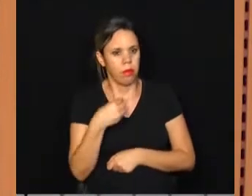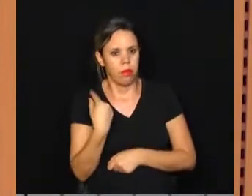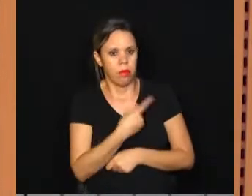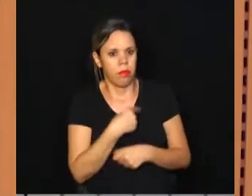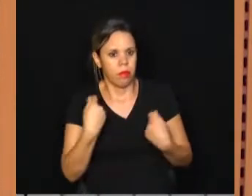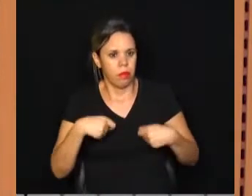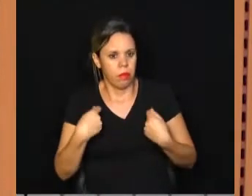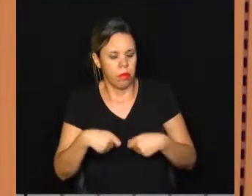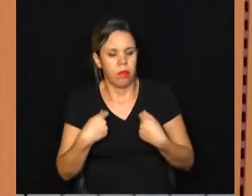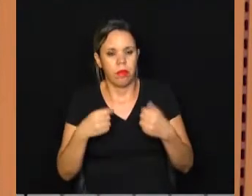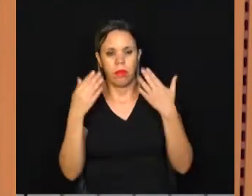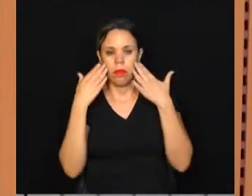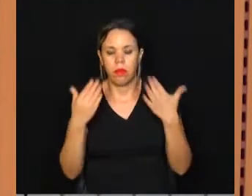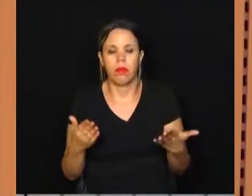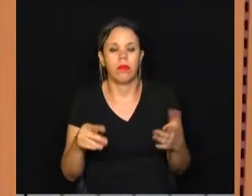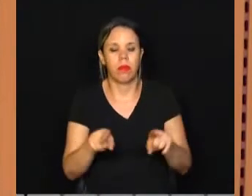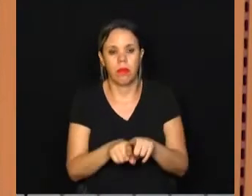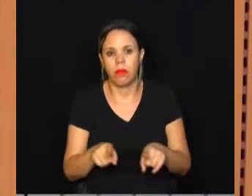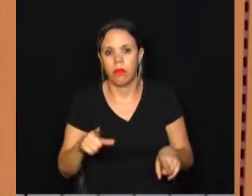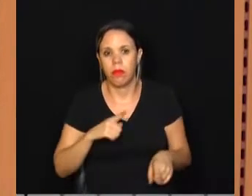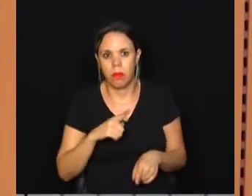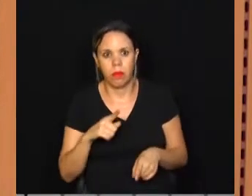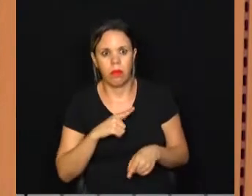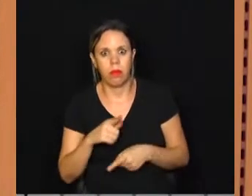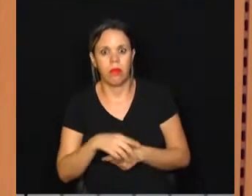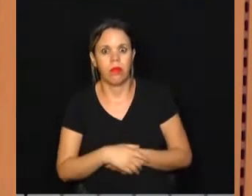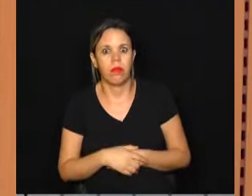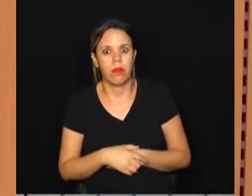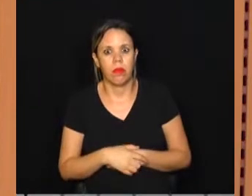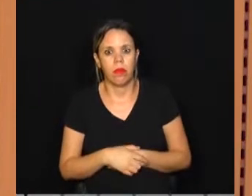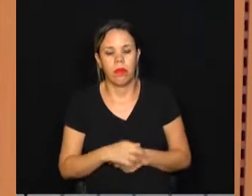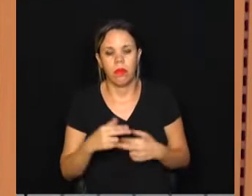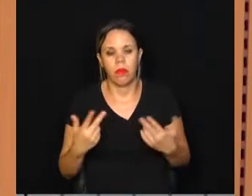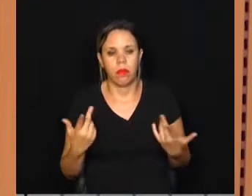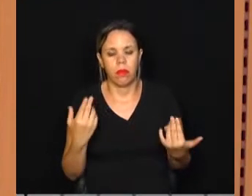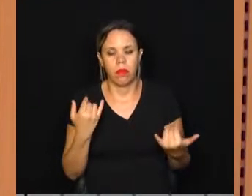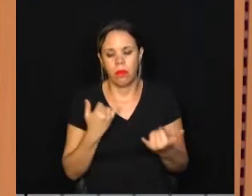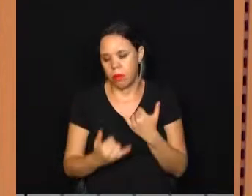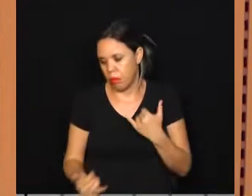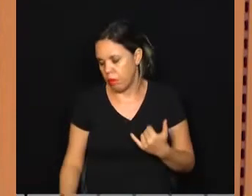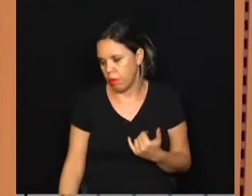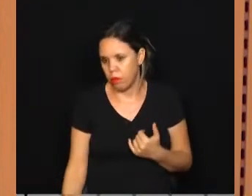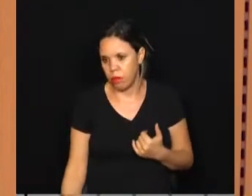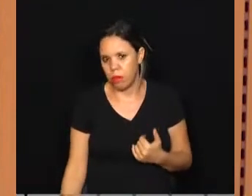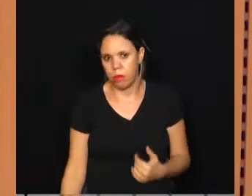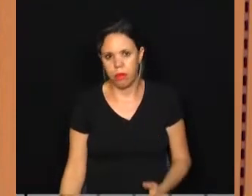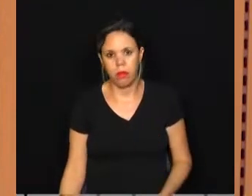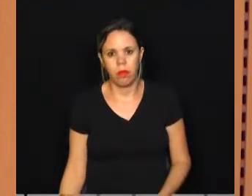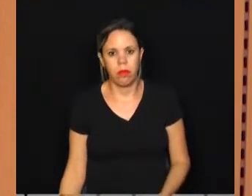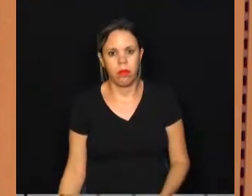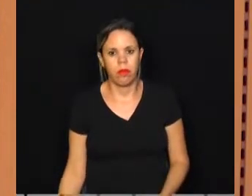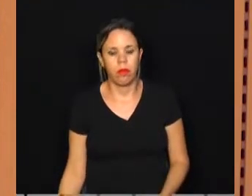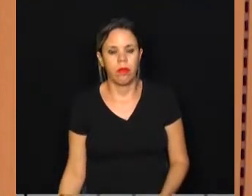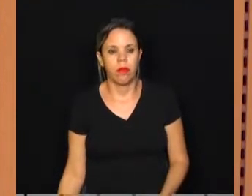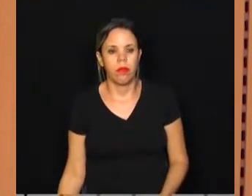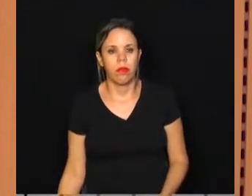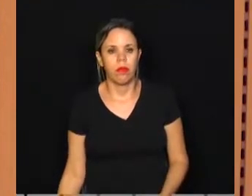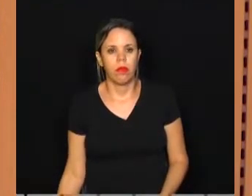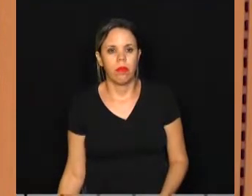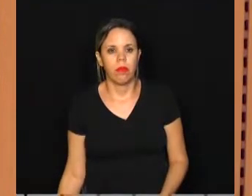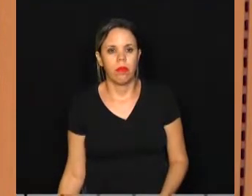precisamos dispor também de algo semelhante, de um programa de política pública